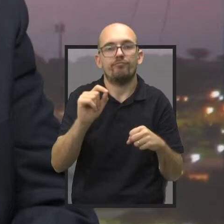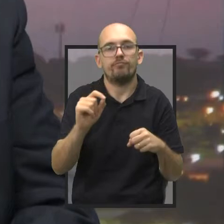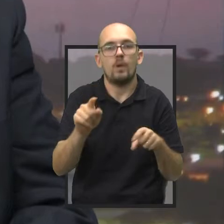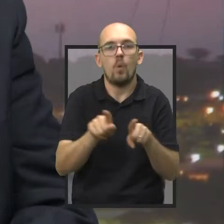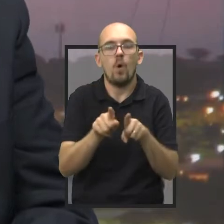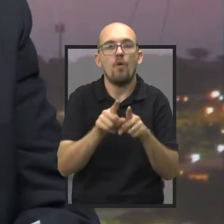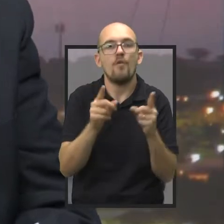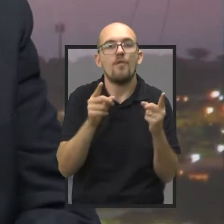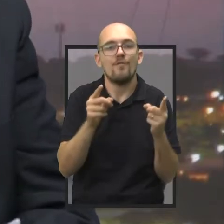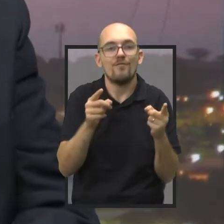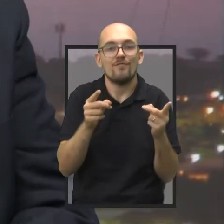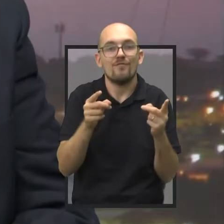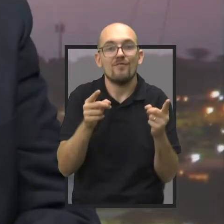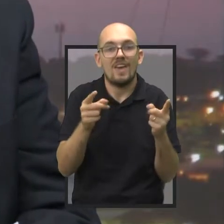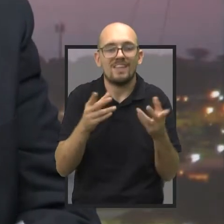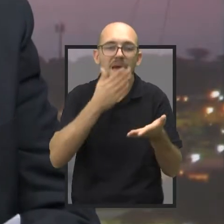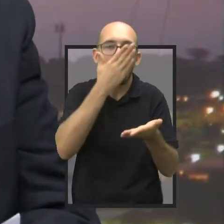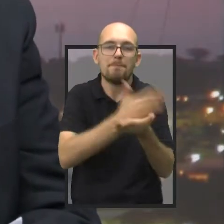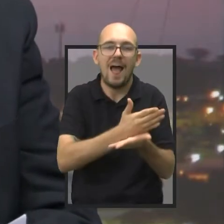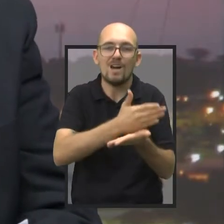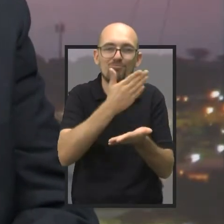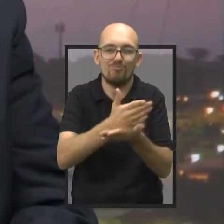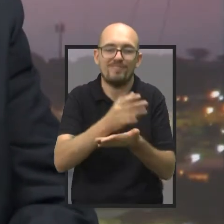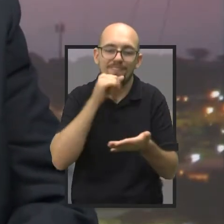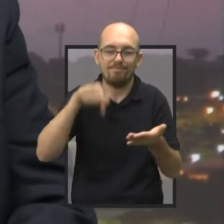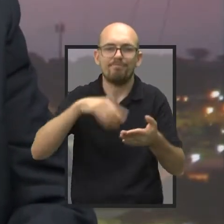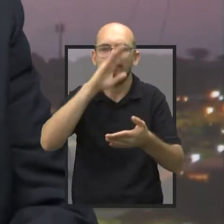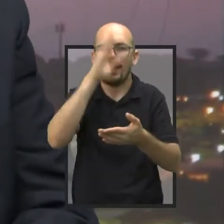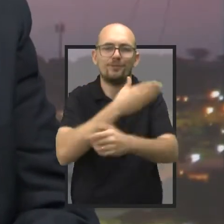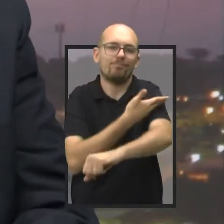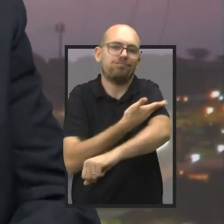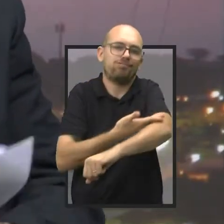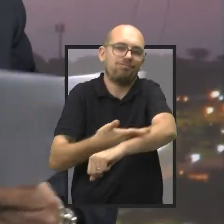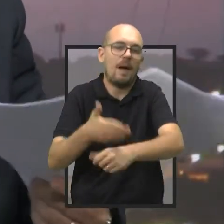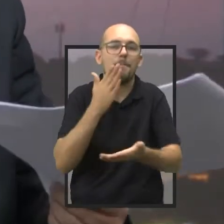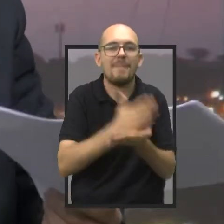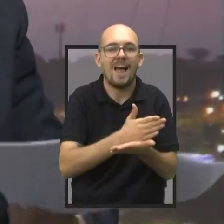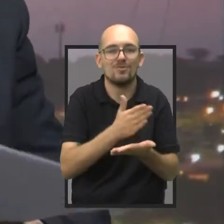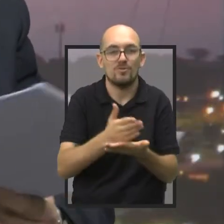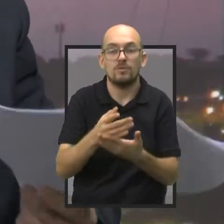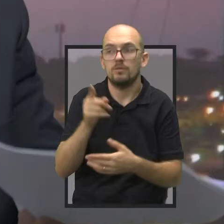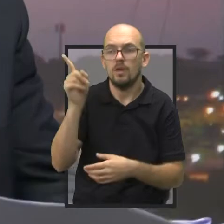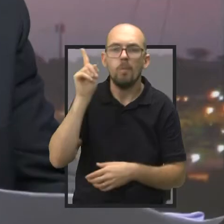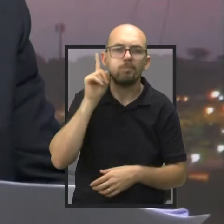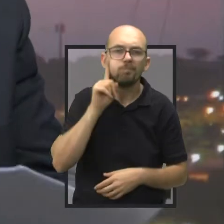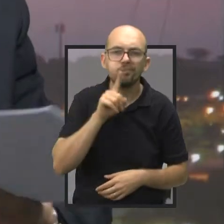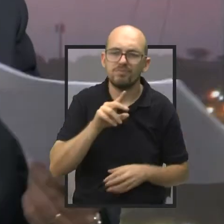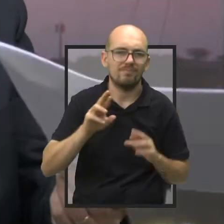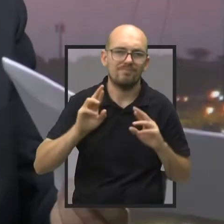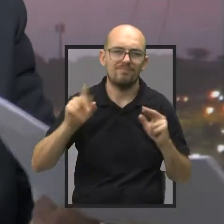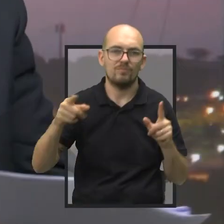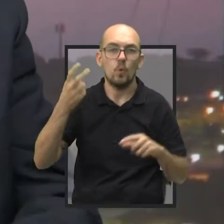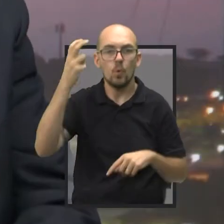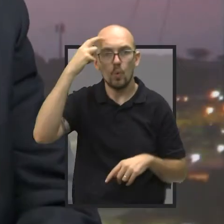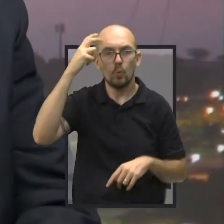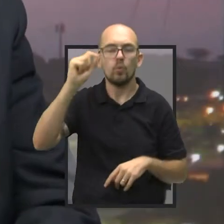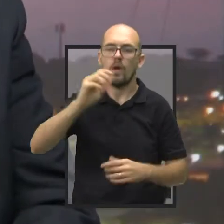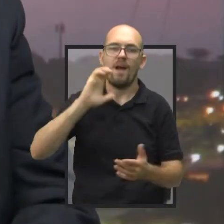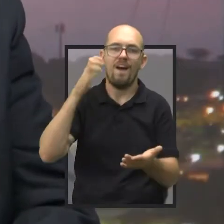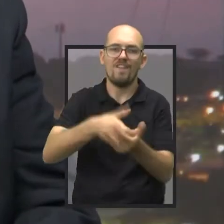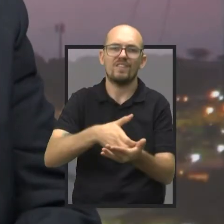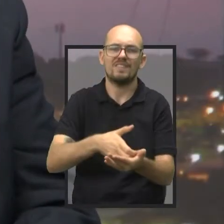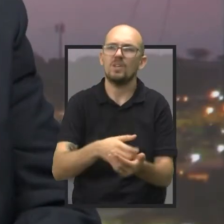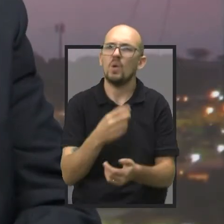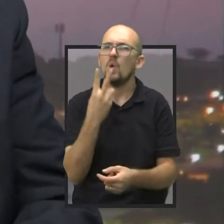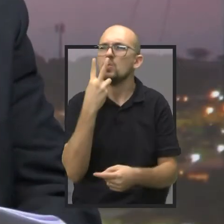a prazo, né? Diferente, por exemplo, nos Estados Unidos, que você compra tudo à vista e no máximo em 2 ou 3